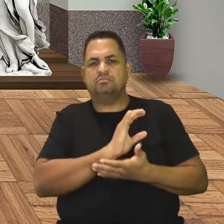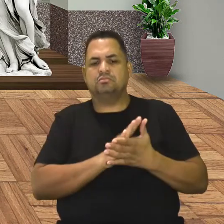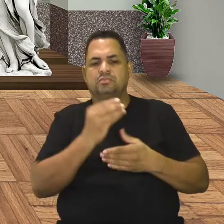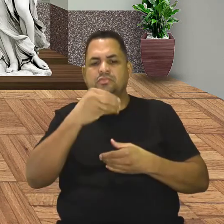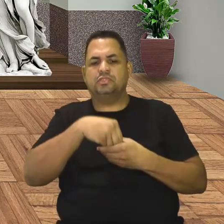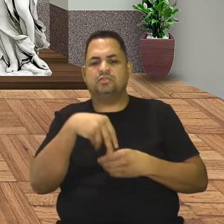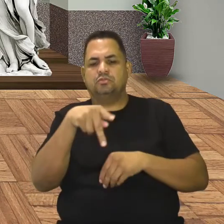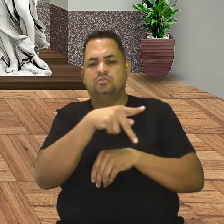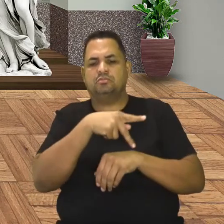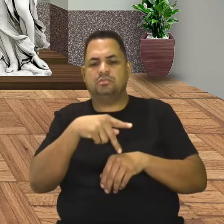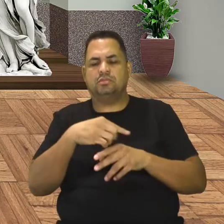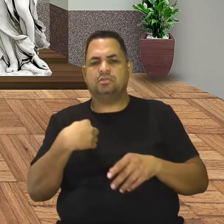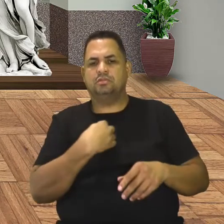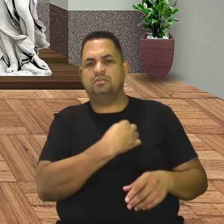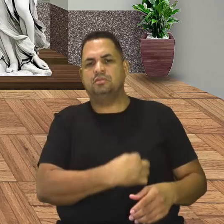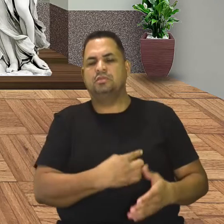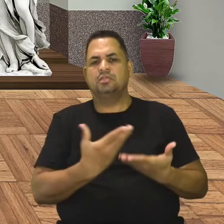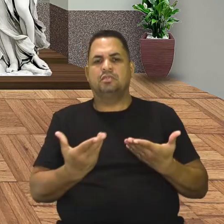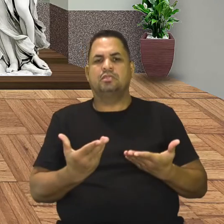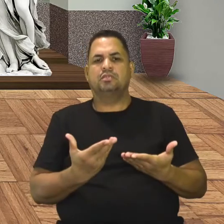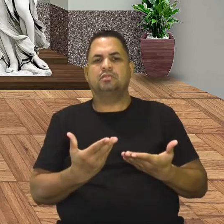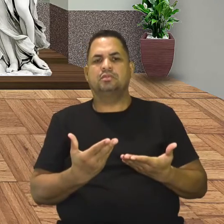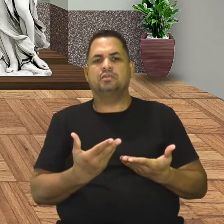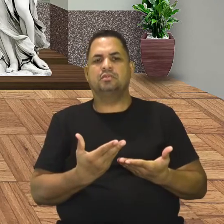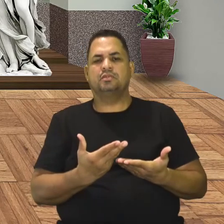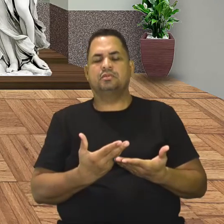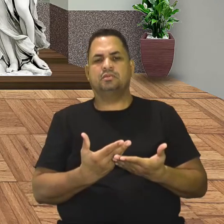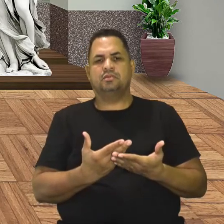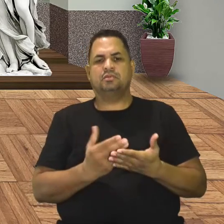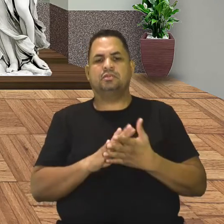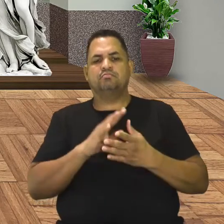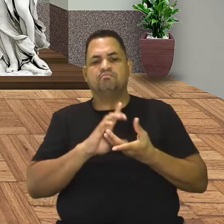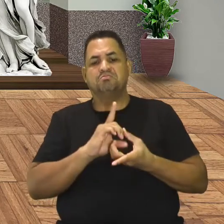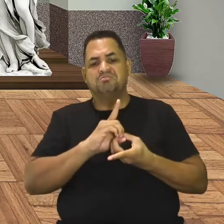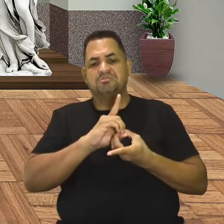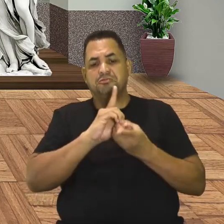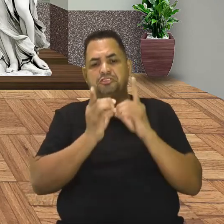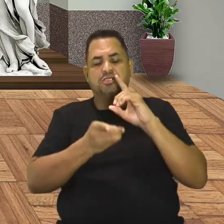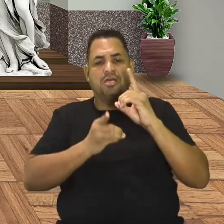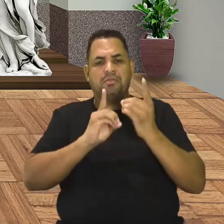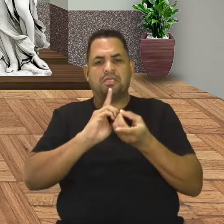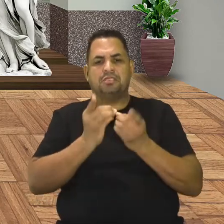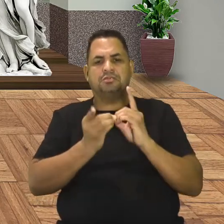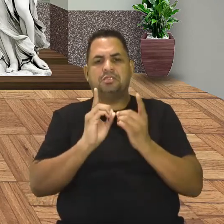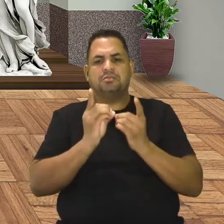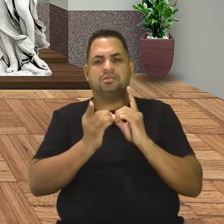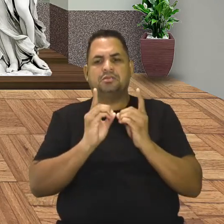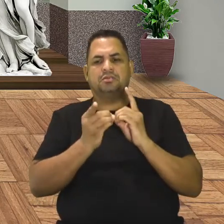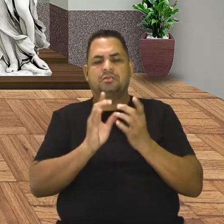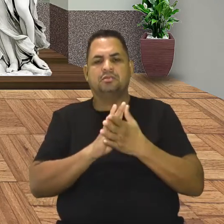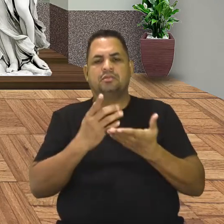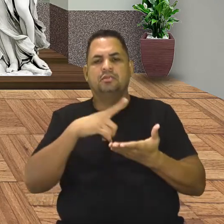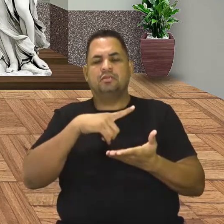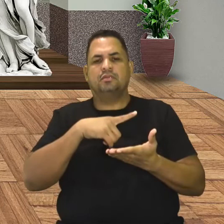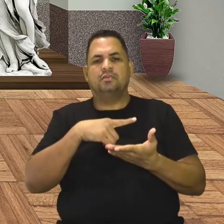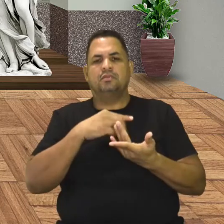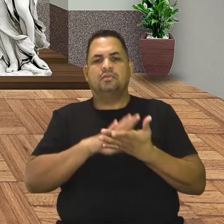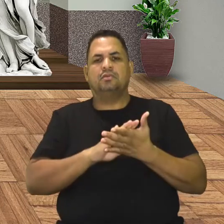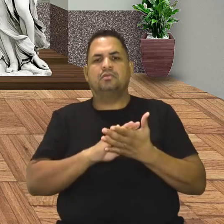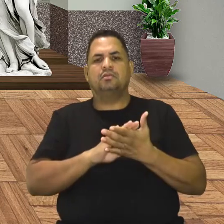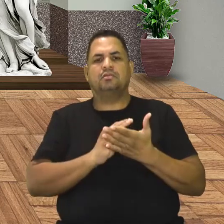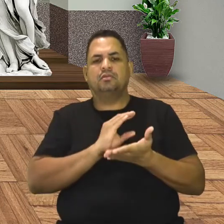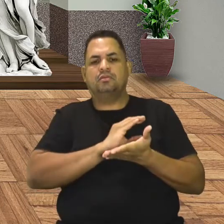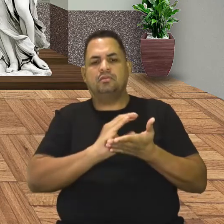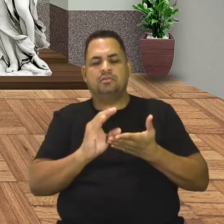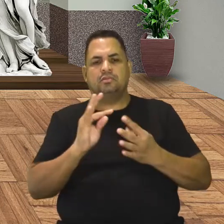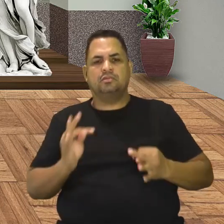China. É uma maneira muito dinâmica que está acontecendo. Então estão investindo em tecnologia. Hoje a China